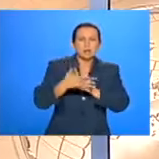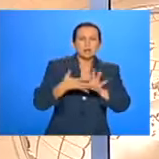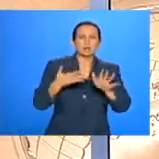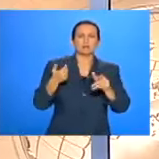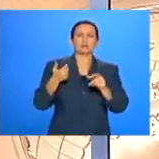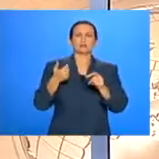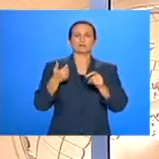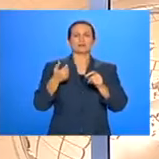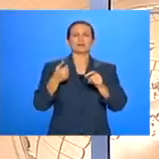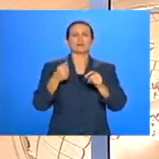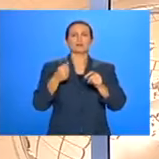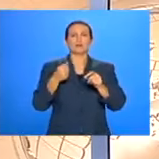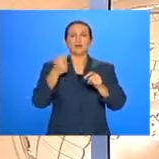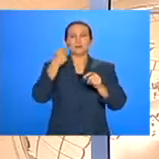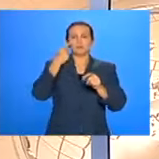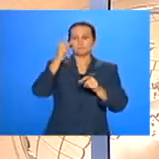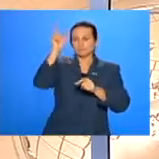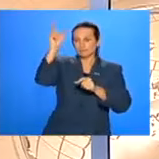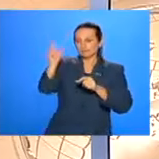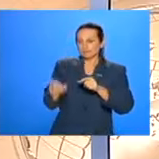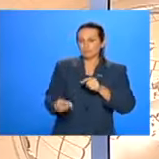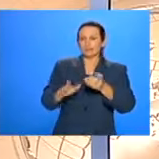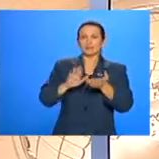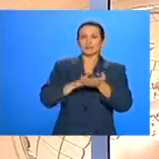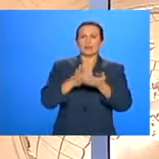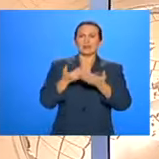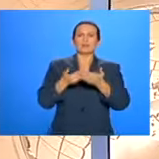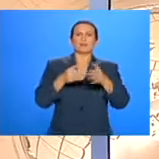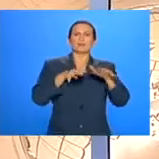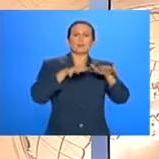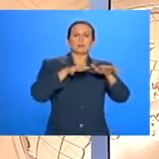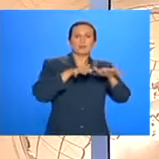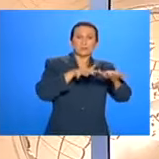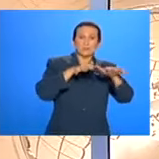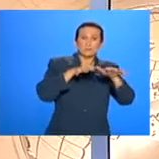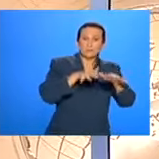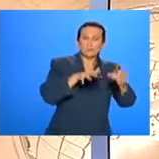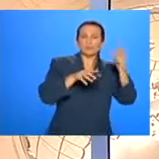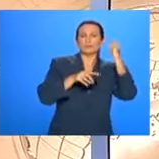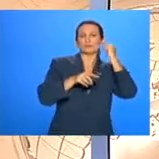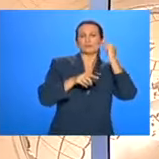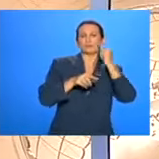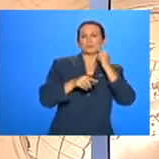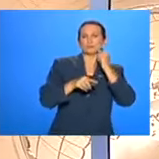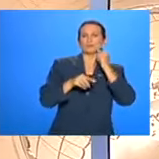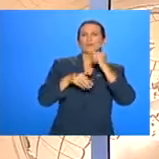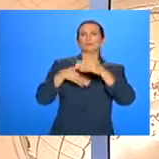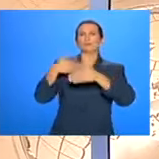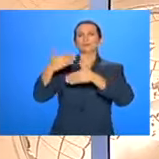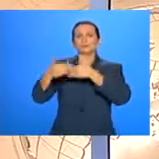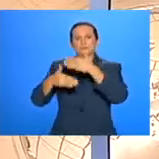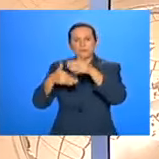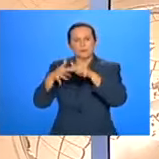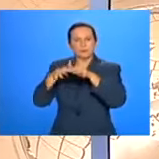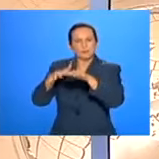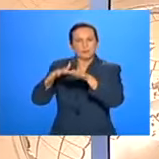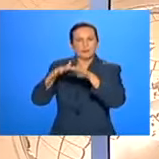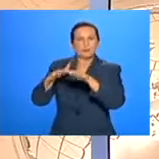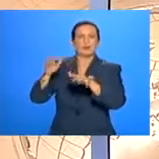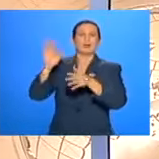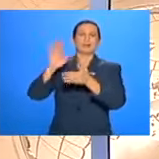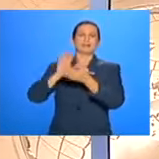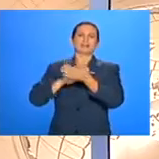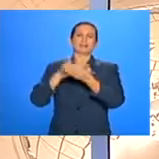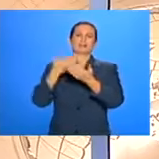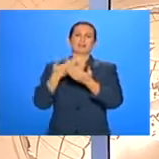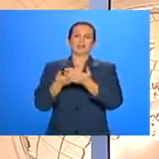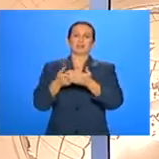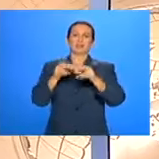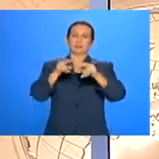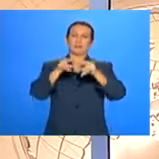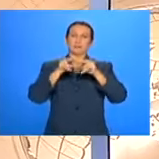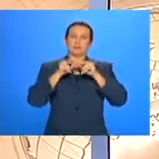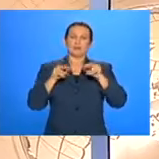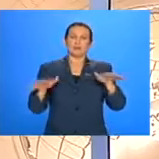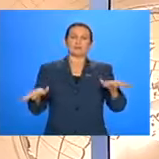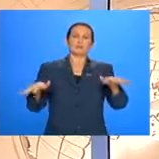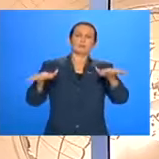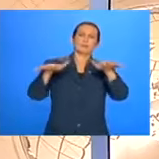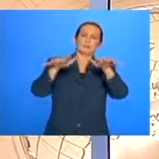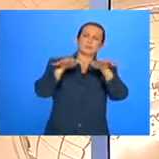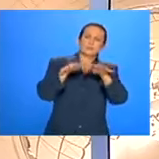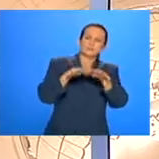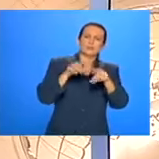das mobilizações dos surdos e a construção das políticas de inclusão geradoras das leis,